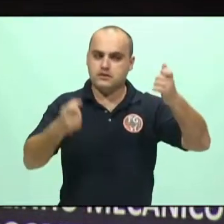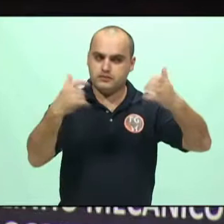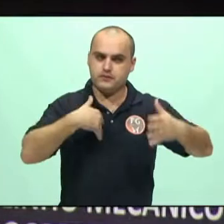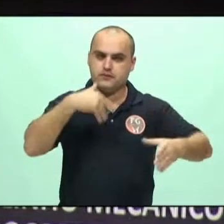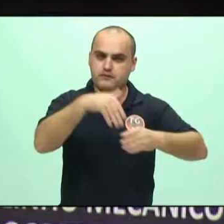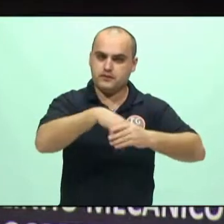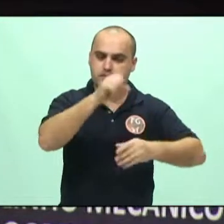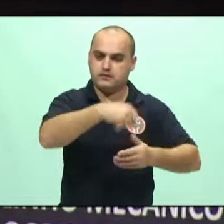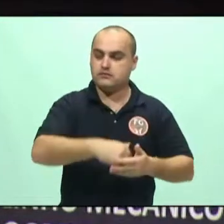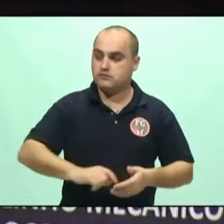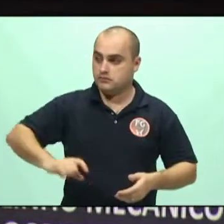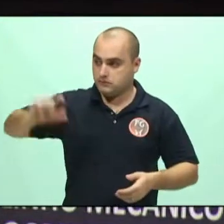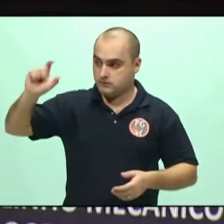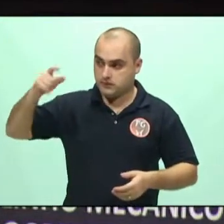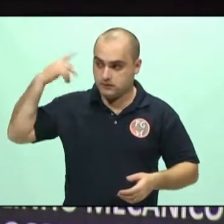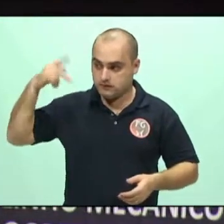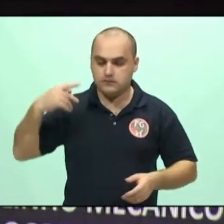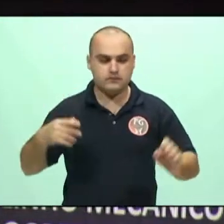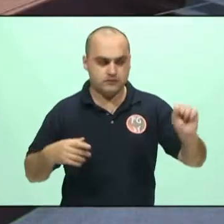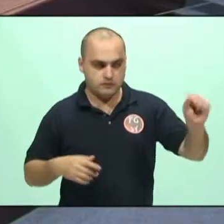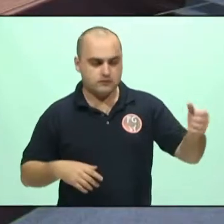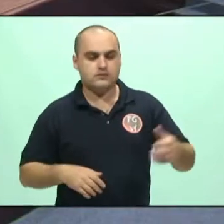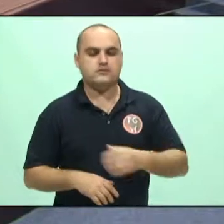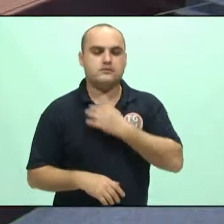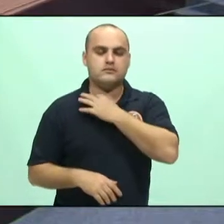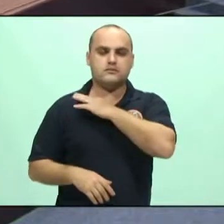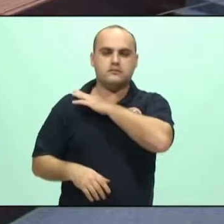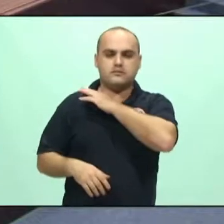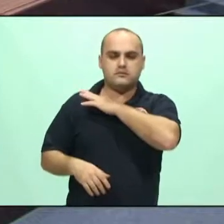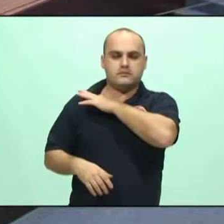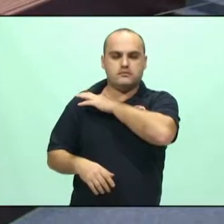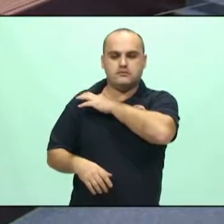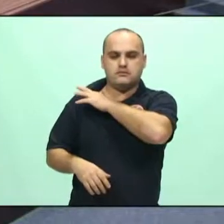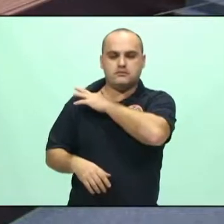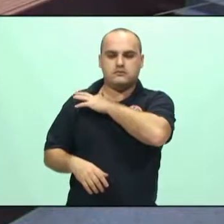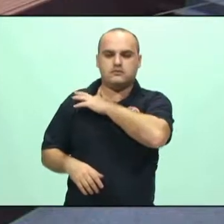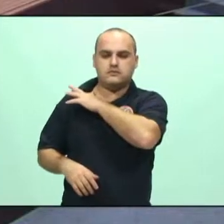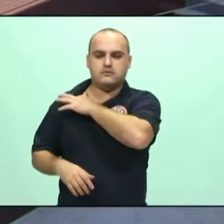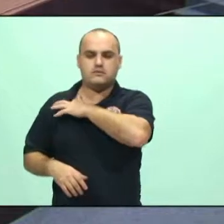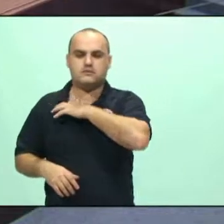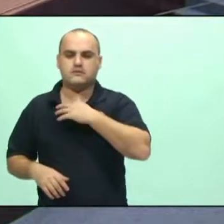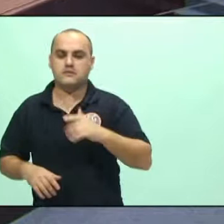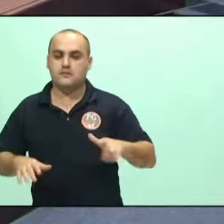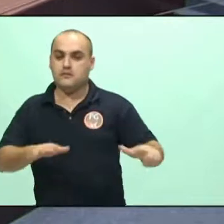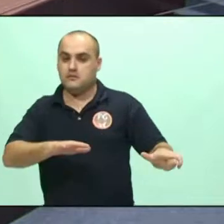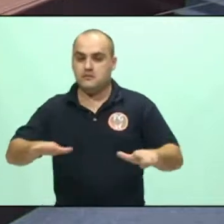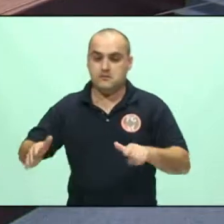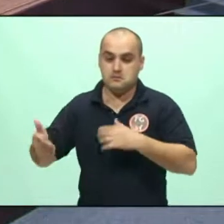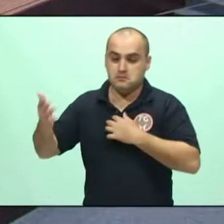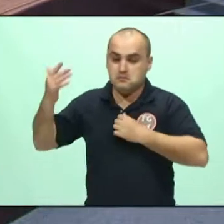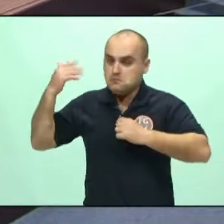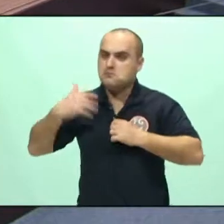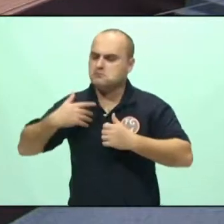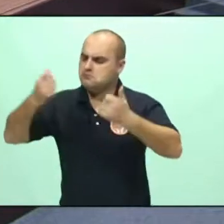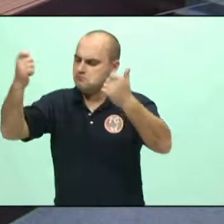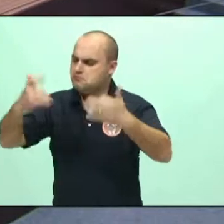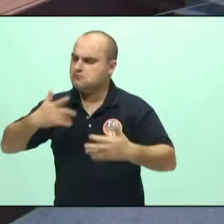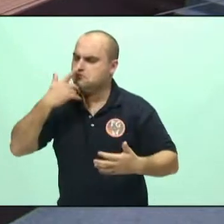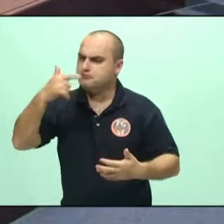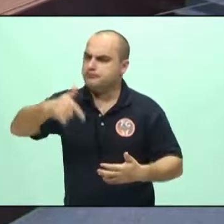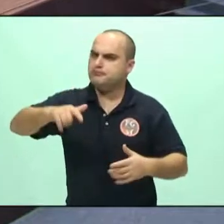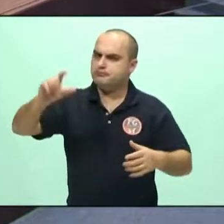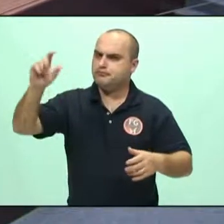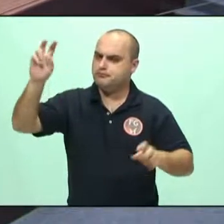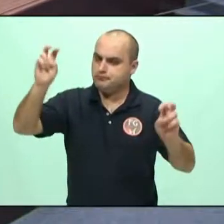favorável Vereador Fabrício semana passada eu toquei nesse assunto e a vereadora